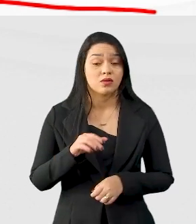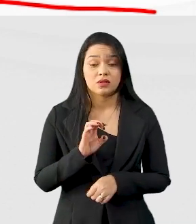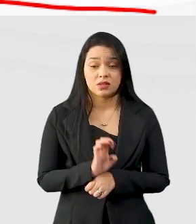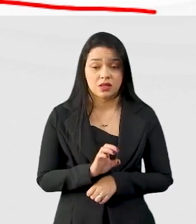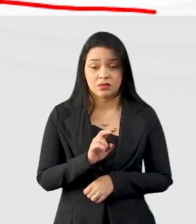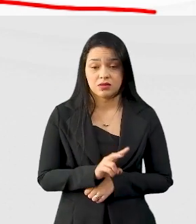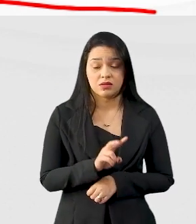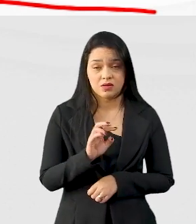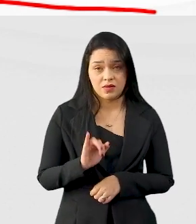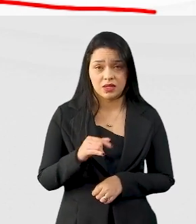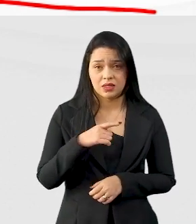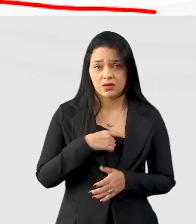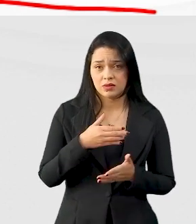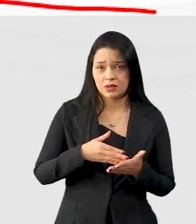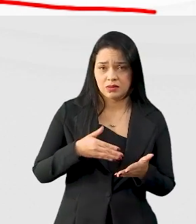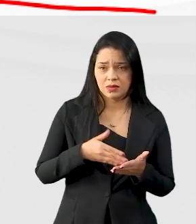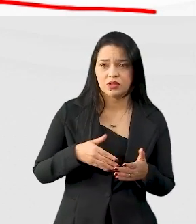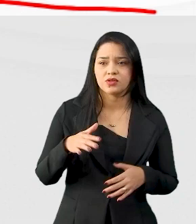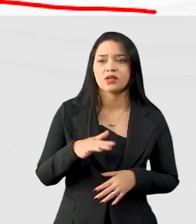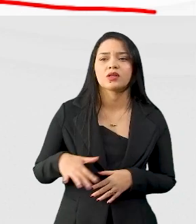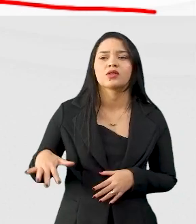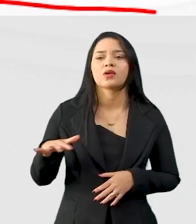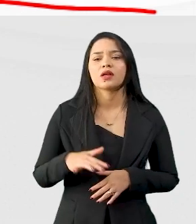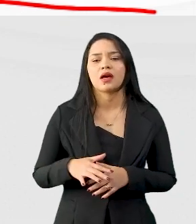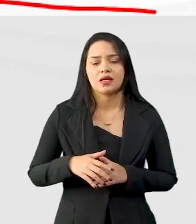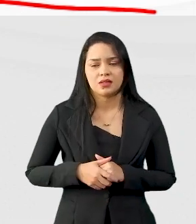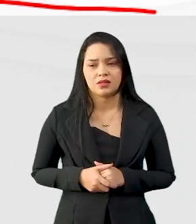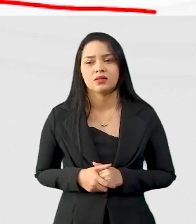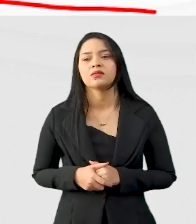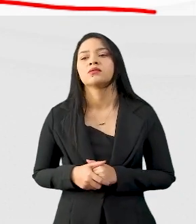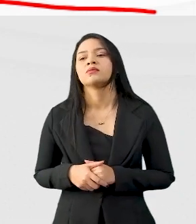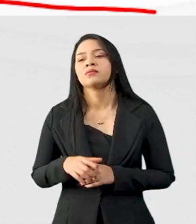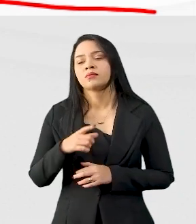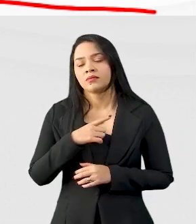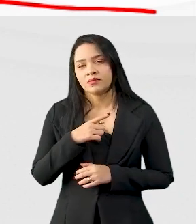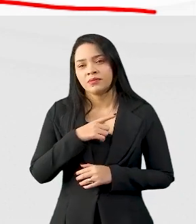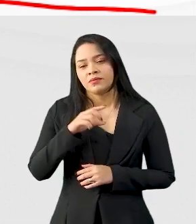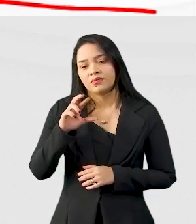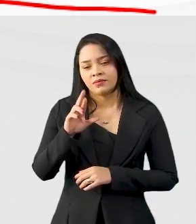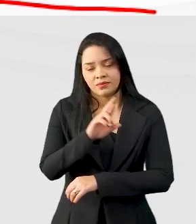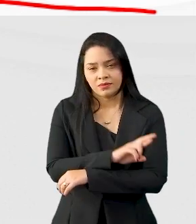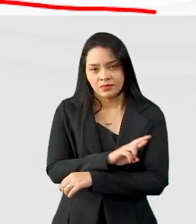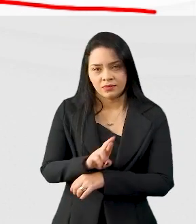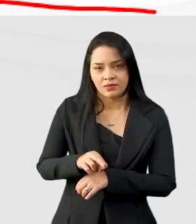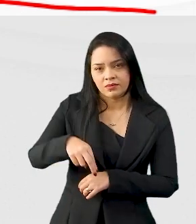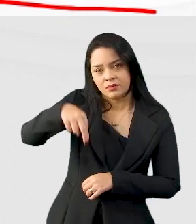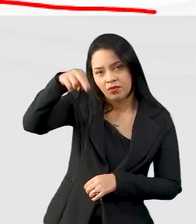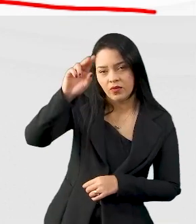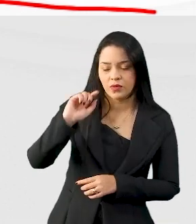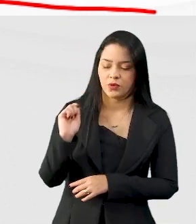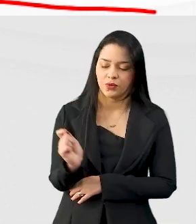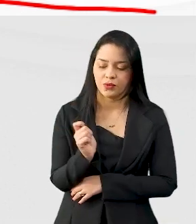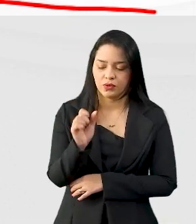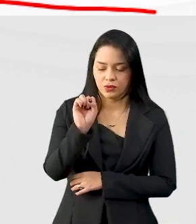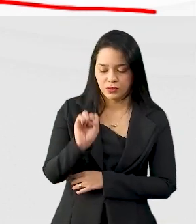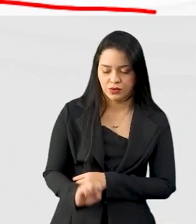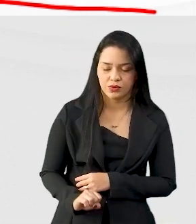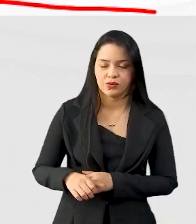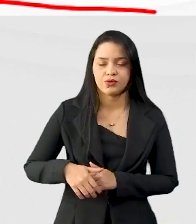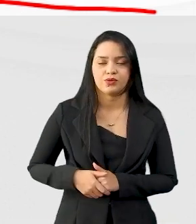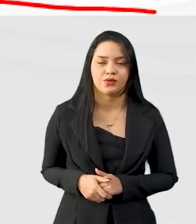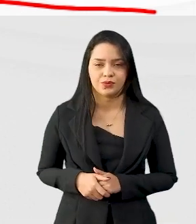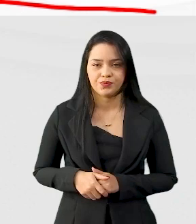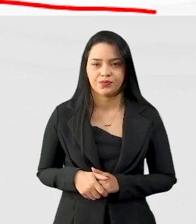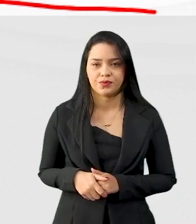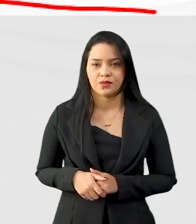vão marcar os limites territoriais nacionais? É o estado de Roraima, no norte, é o estado do Rio Grande do Sul, no sul, é o estado